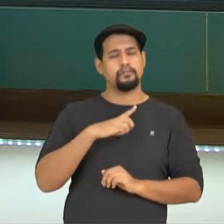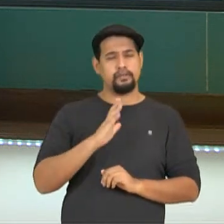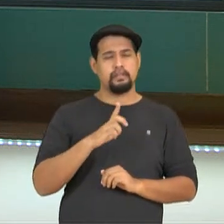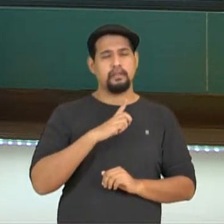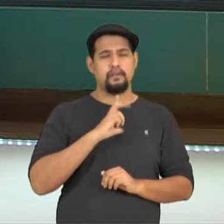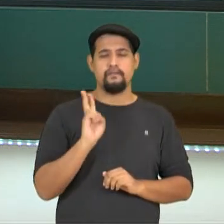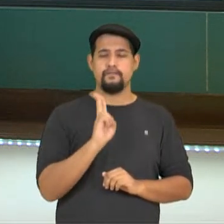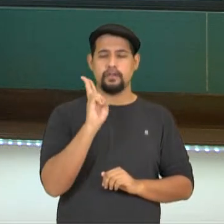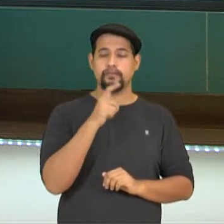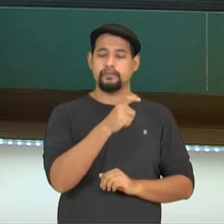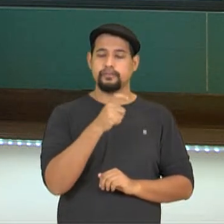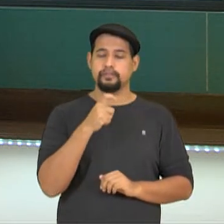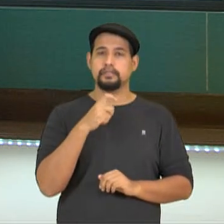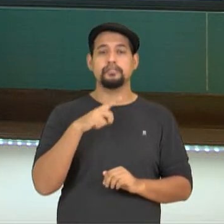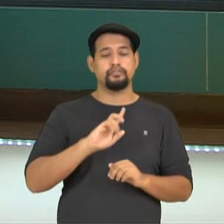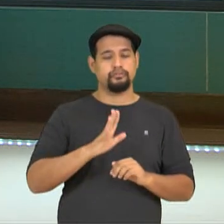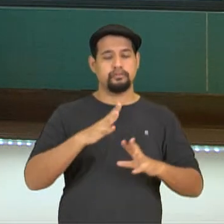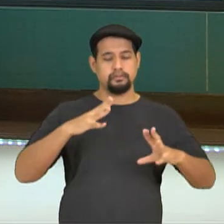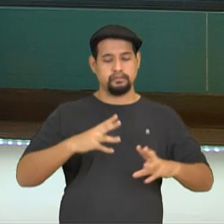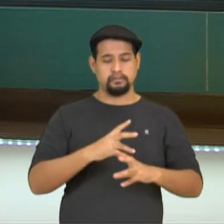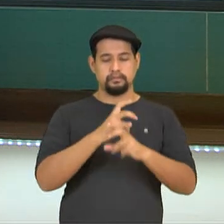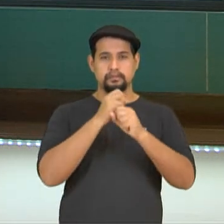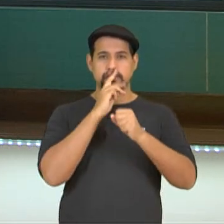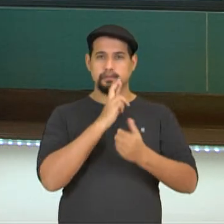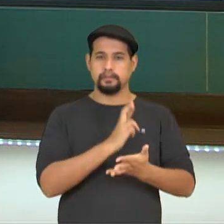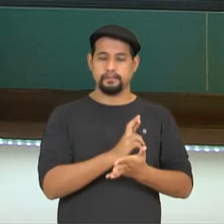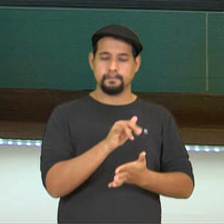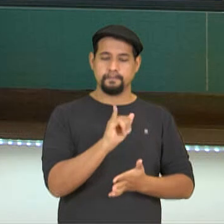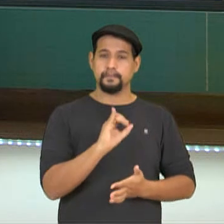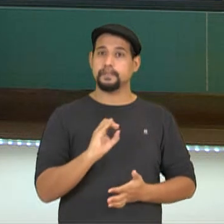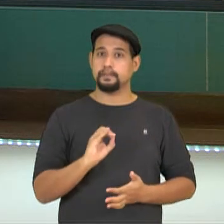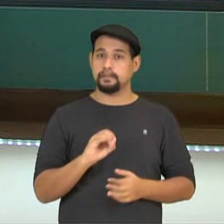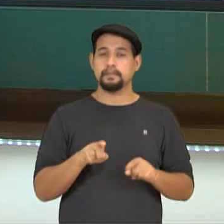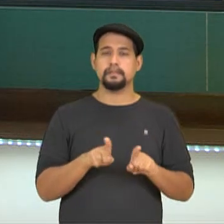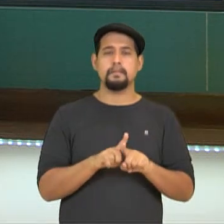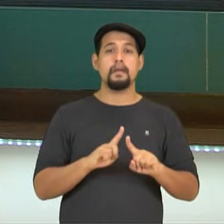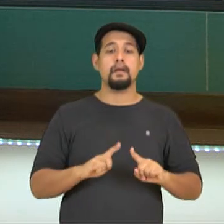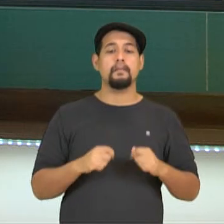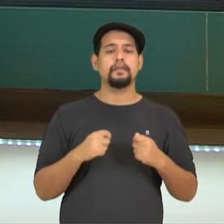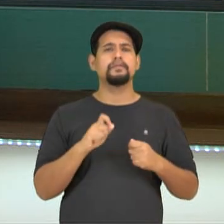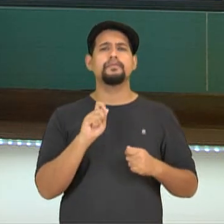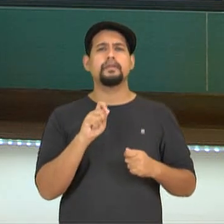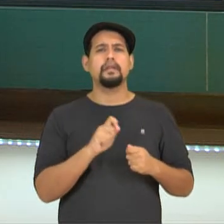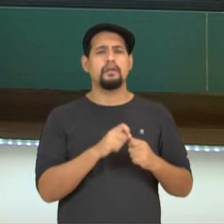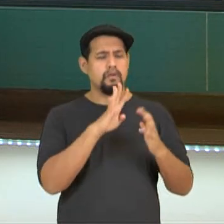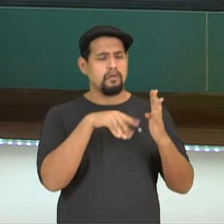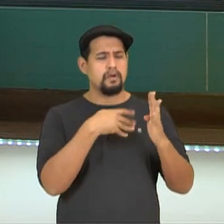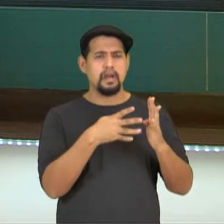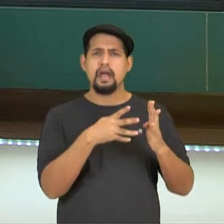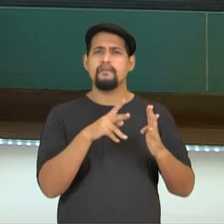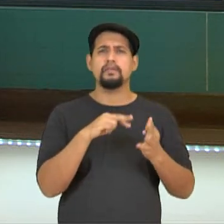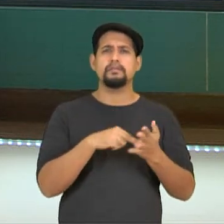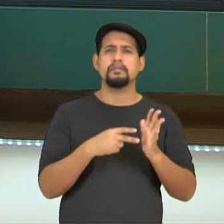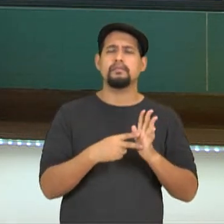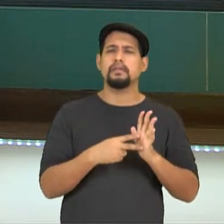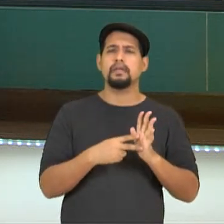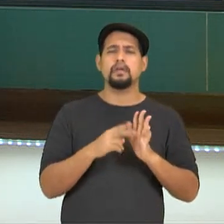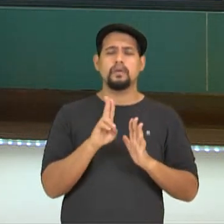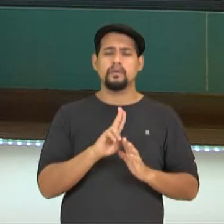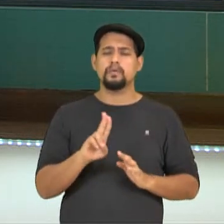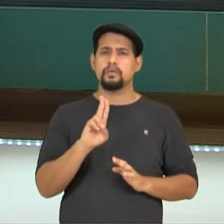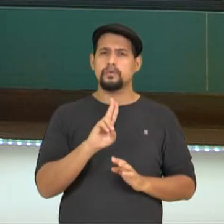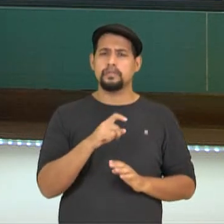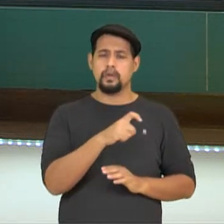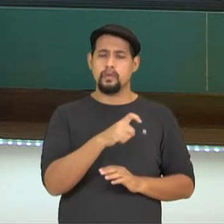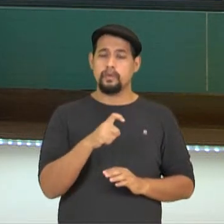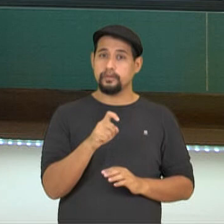de x, que ao fazer o cálculo resulta no y0, mais precisamente no gráfico, onde a parábola intercepta o